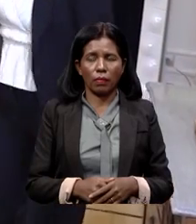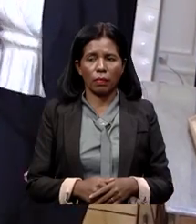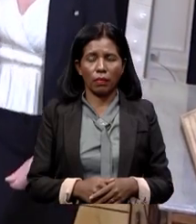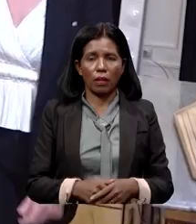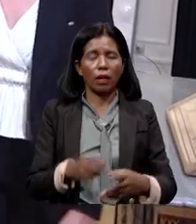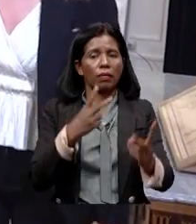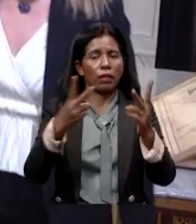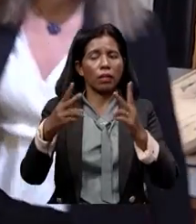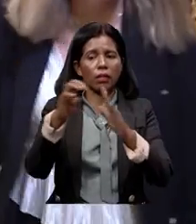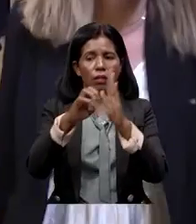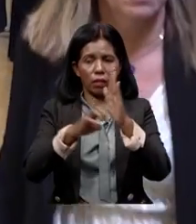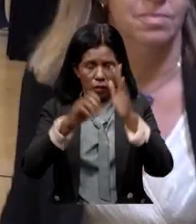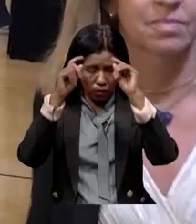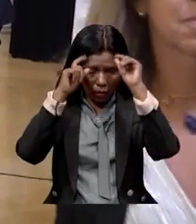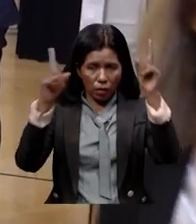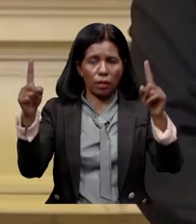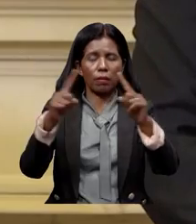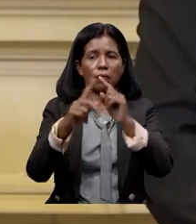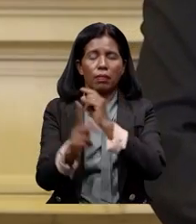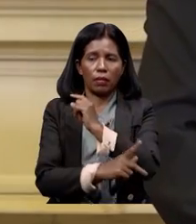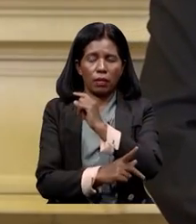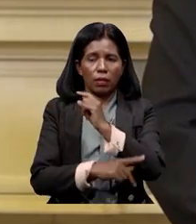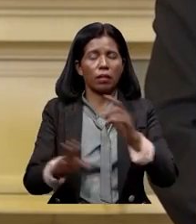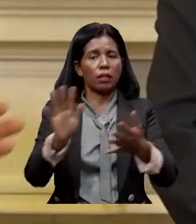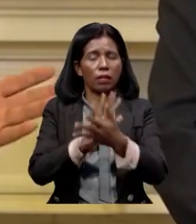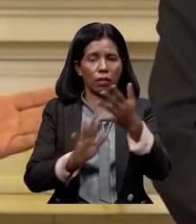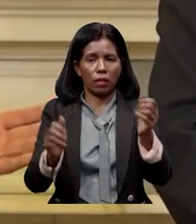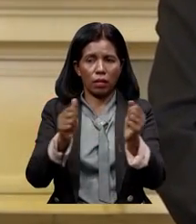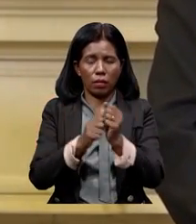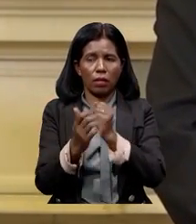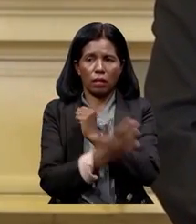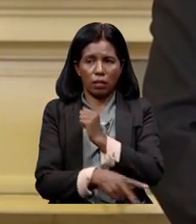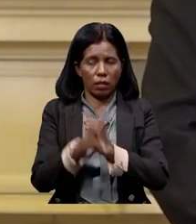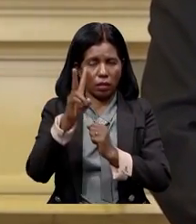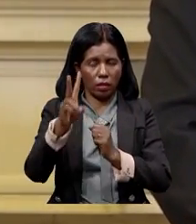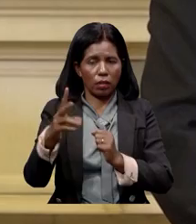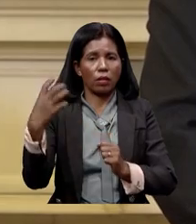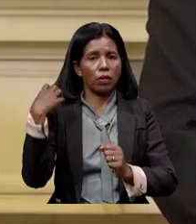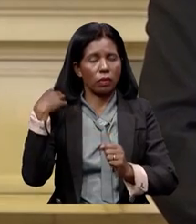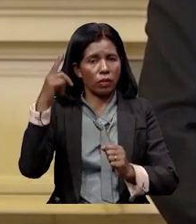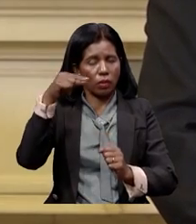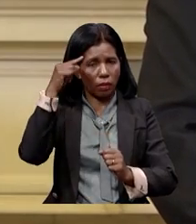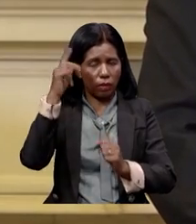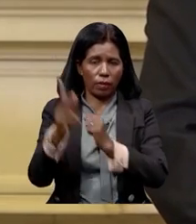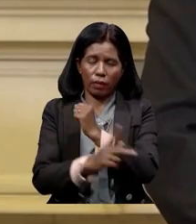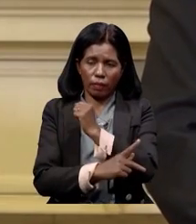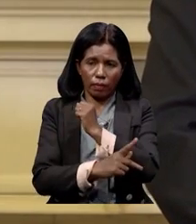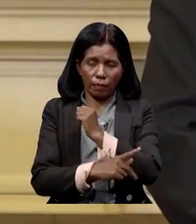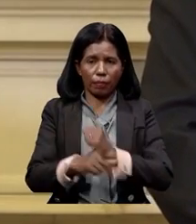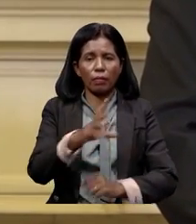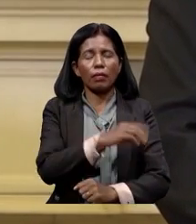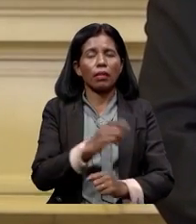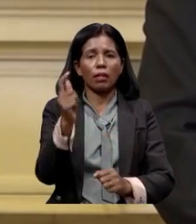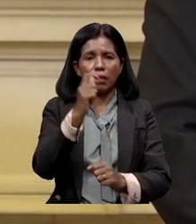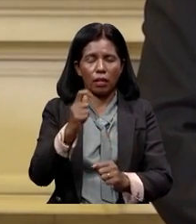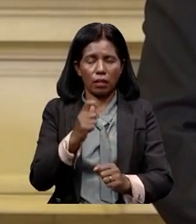E a visita está no Timor-Leste para Portugal e a âmbito celebração acordo de cooperação entre Rairoa e a Palácio do Governo Portugal, Lisboa.